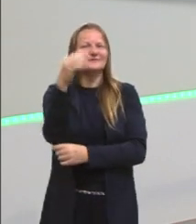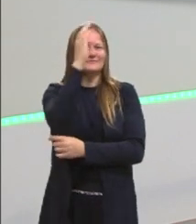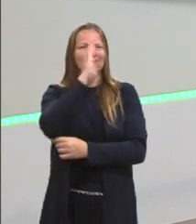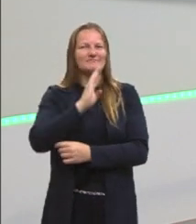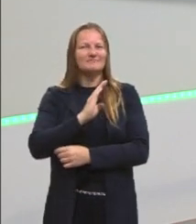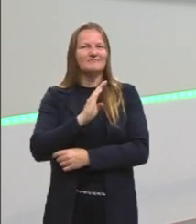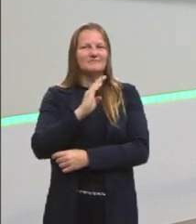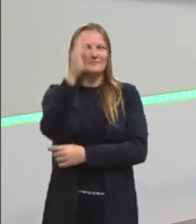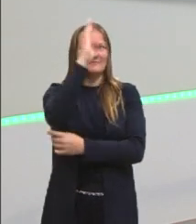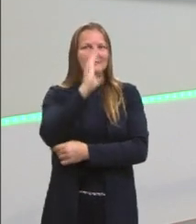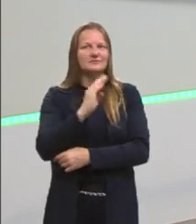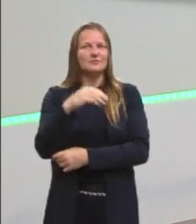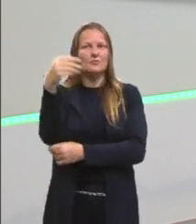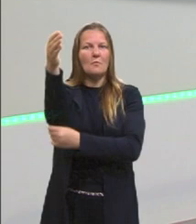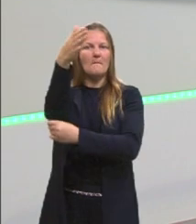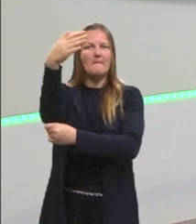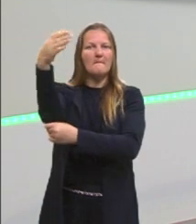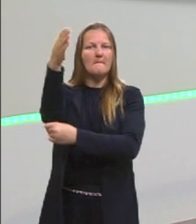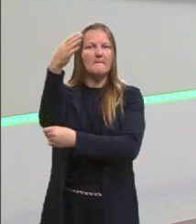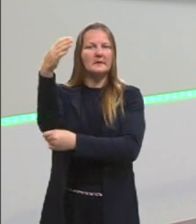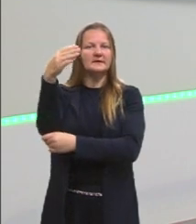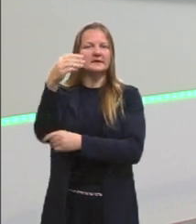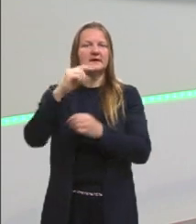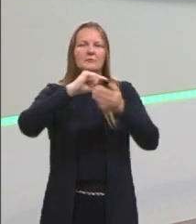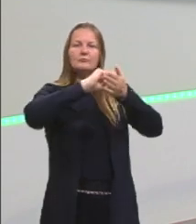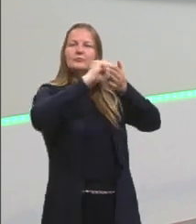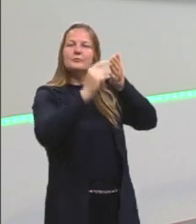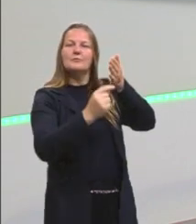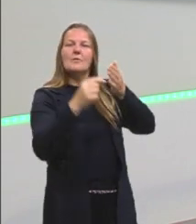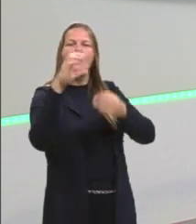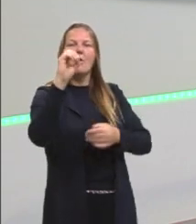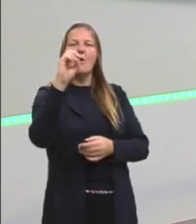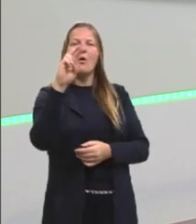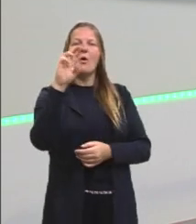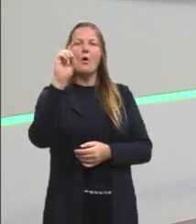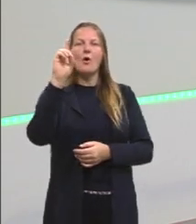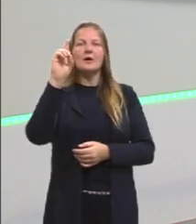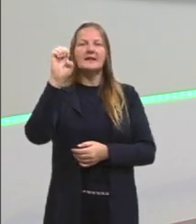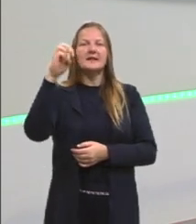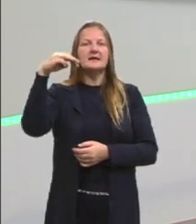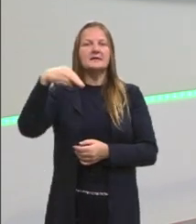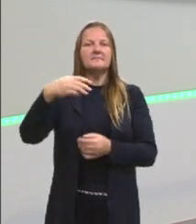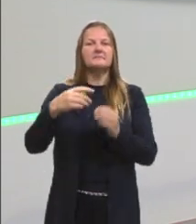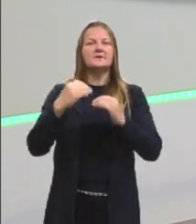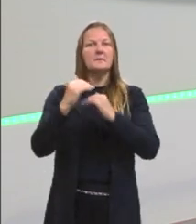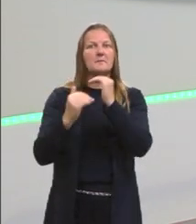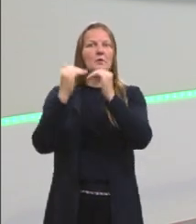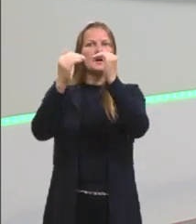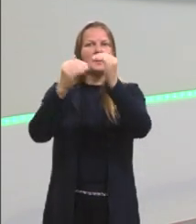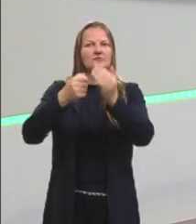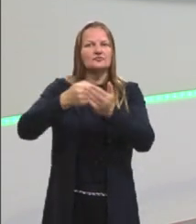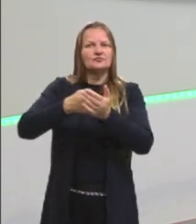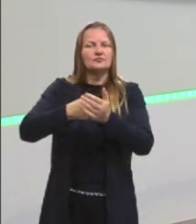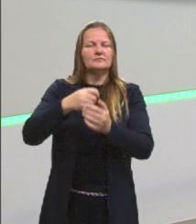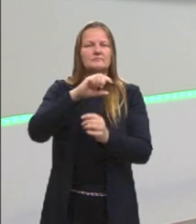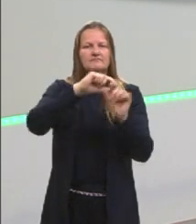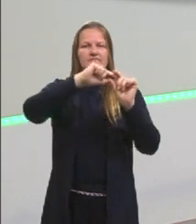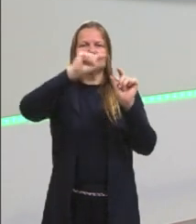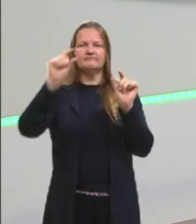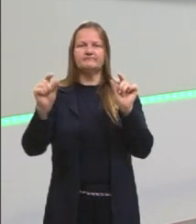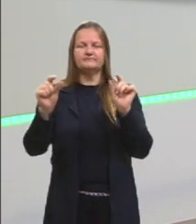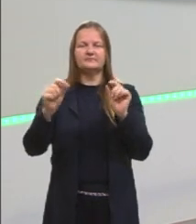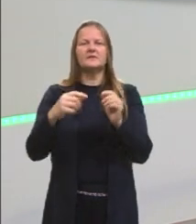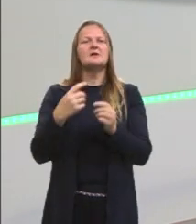do positivismo nessa perspectiva de que a sociedade seguindo-se caminho como Darwinismo Social chegarei ao sucesso